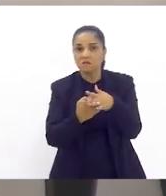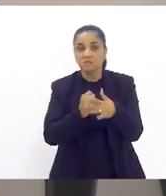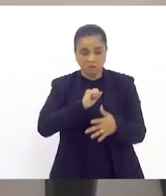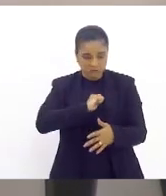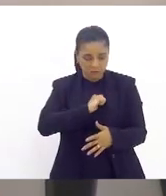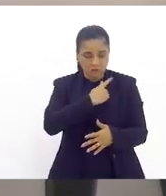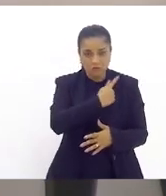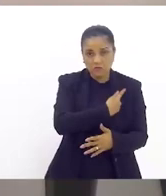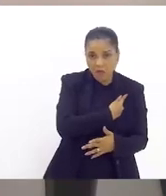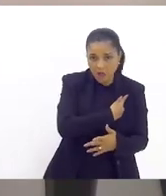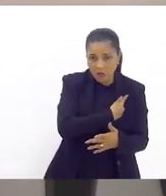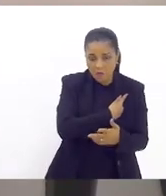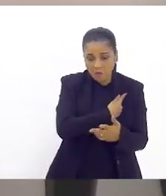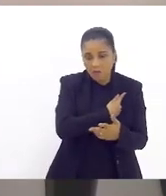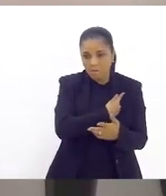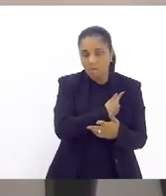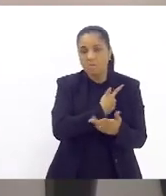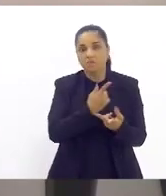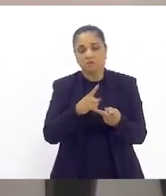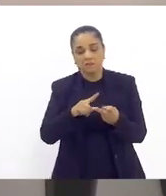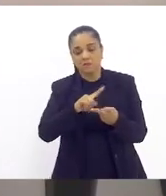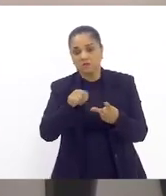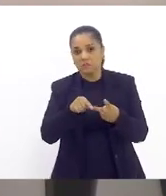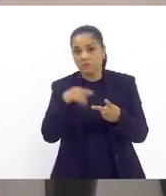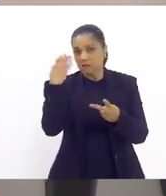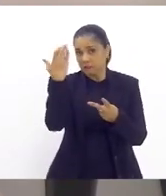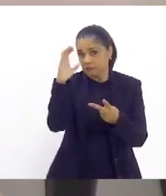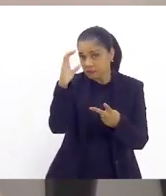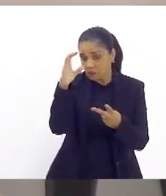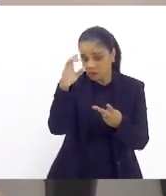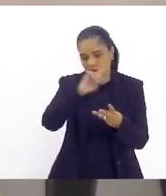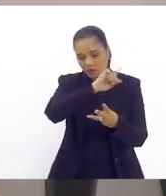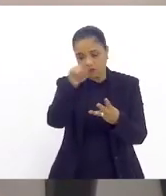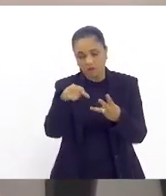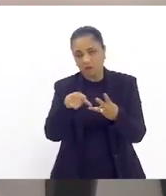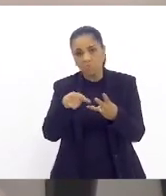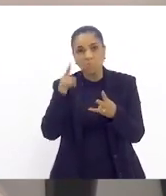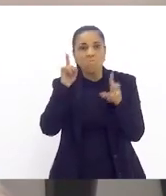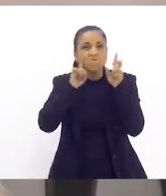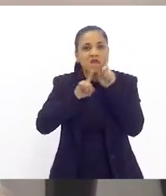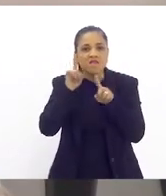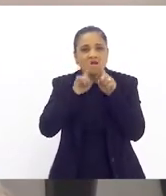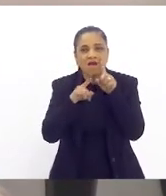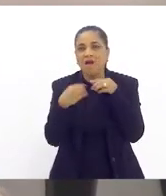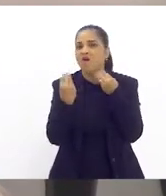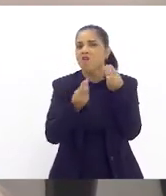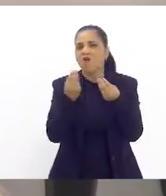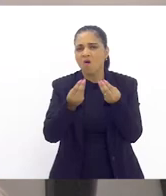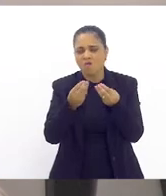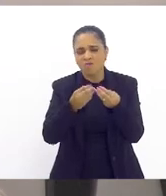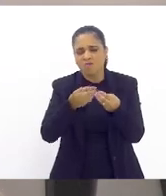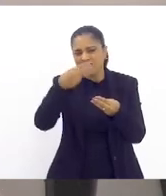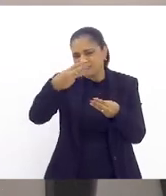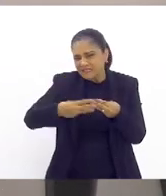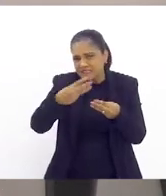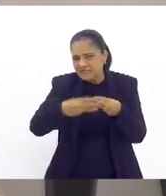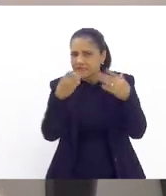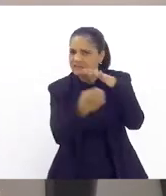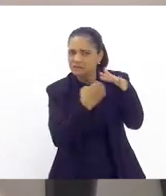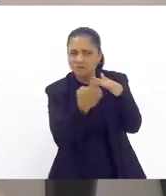que é um município que tem demanda Niterói e Maricá então o atendimento é completamente